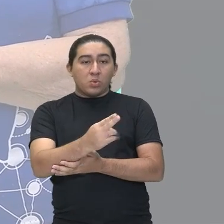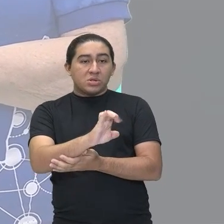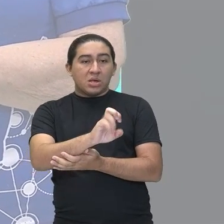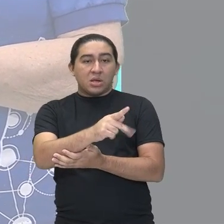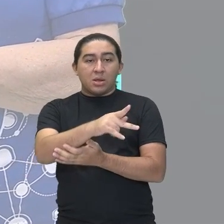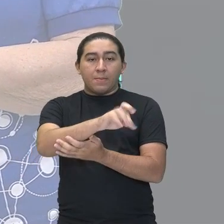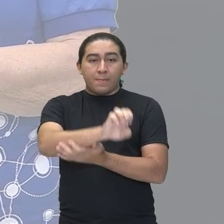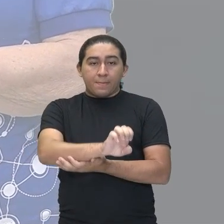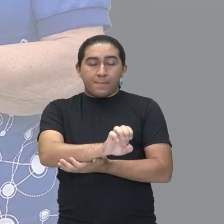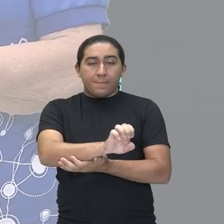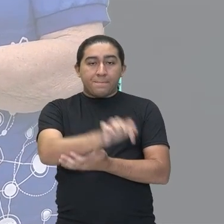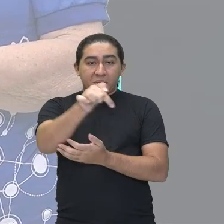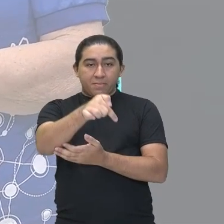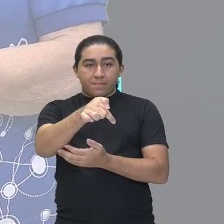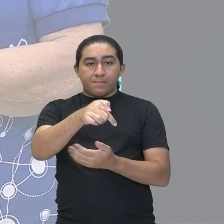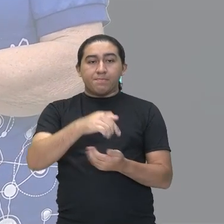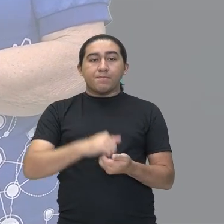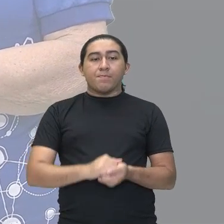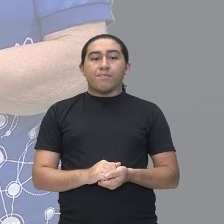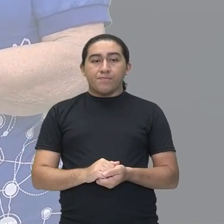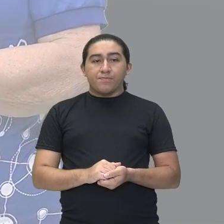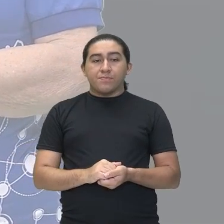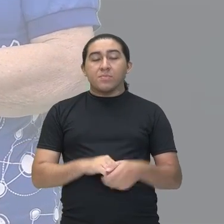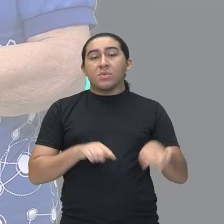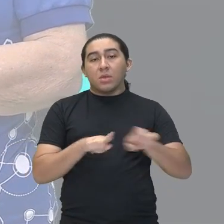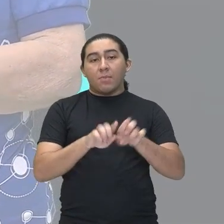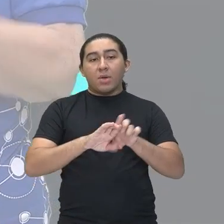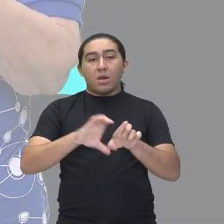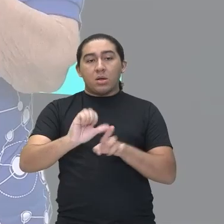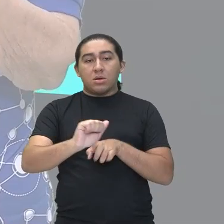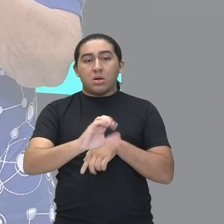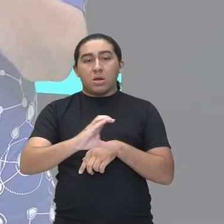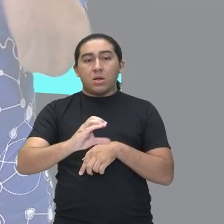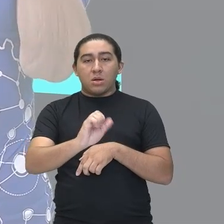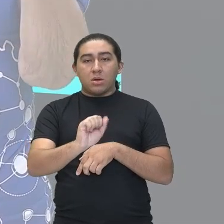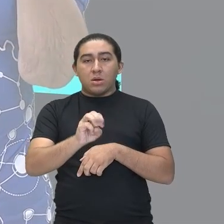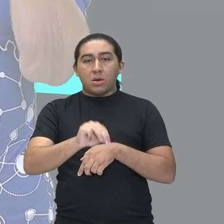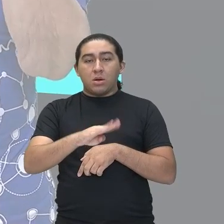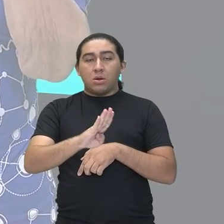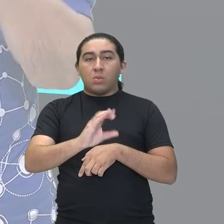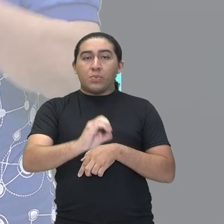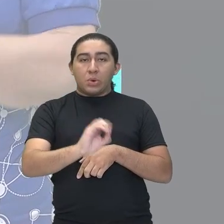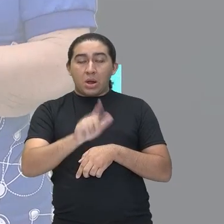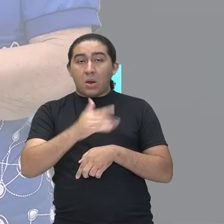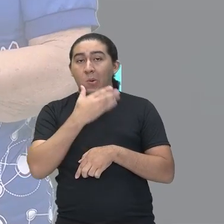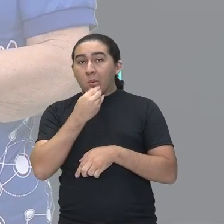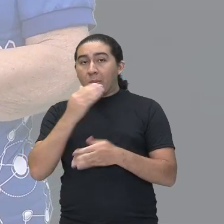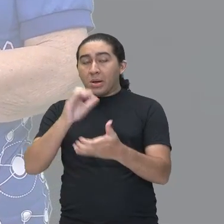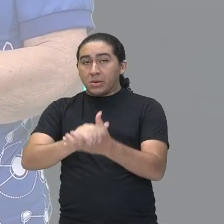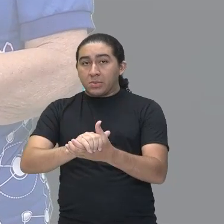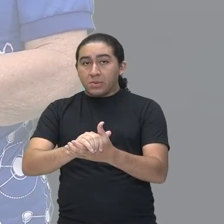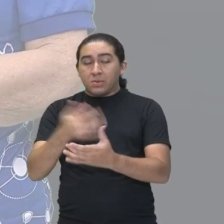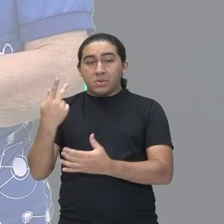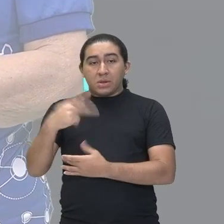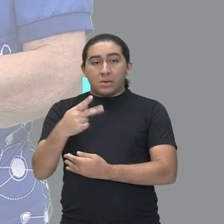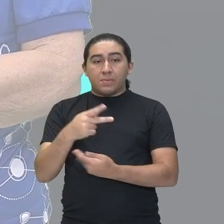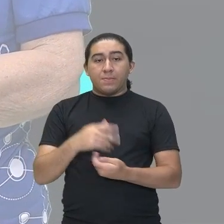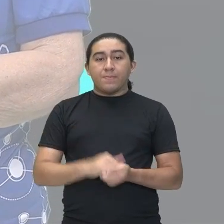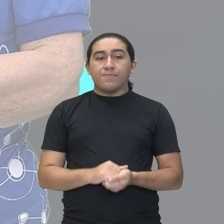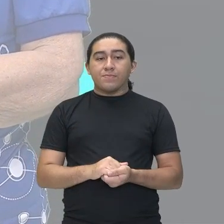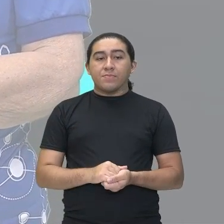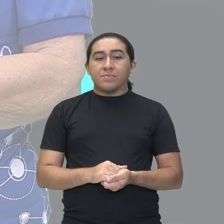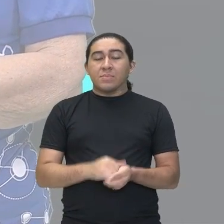na versão original do poema. E Cacambo. Cacambo era o marido de Lindóia, lembra? Como não há